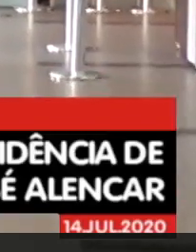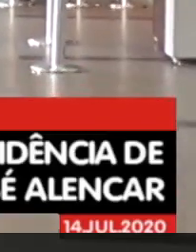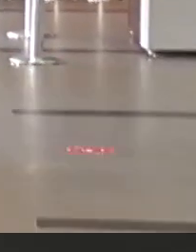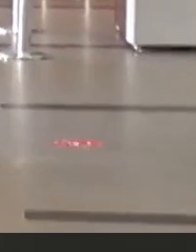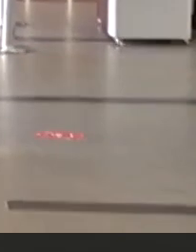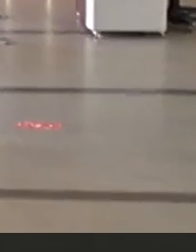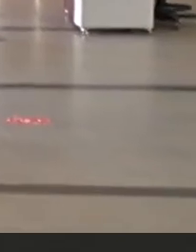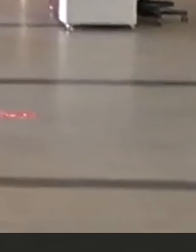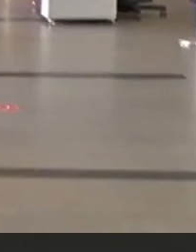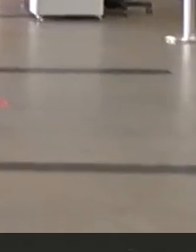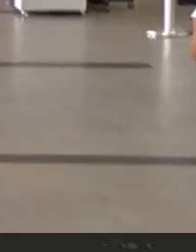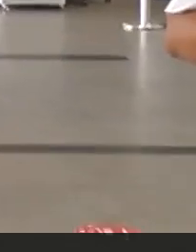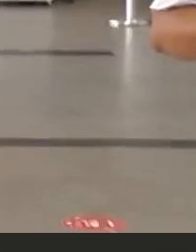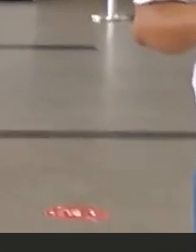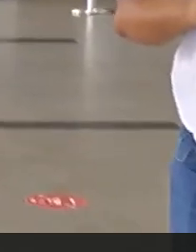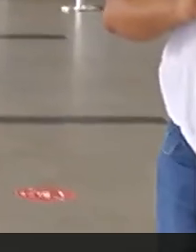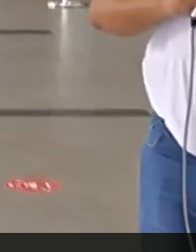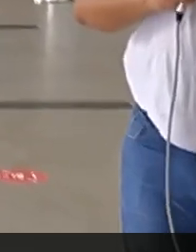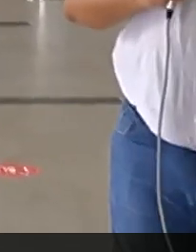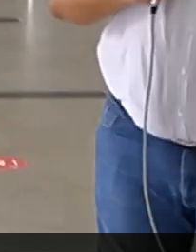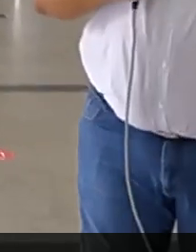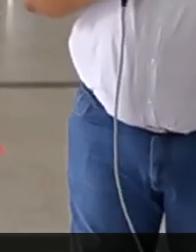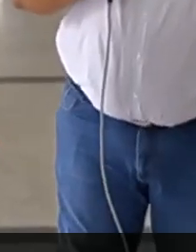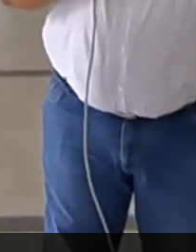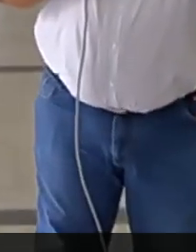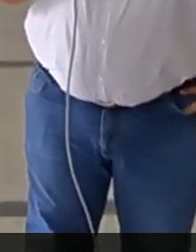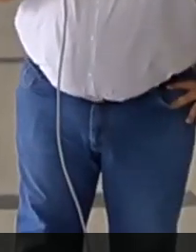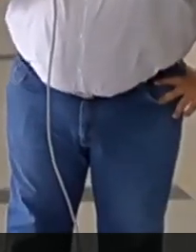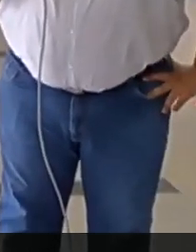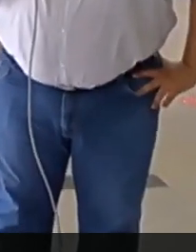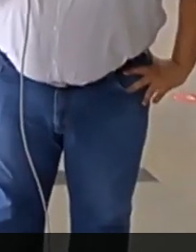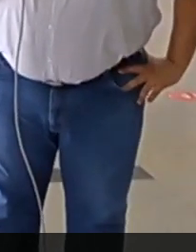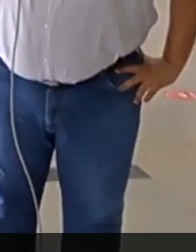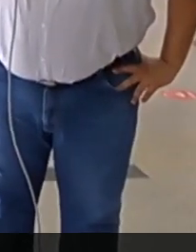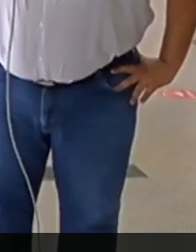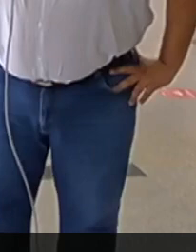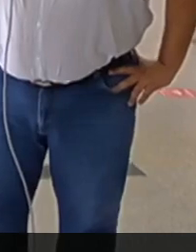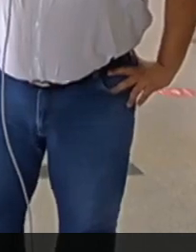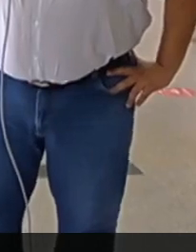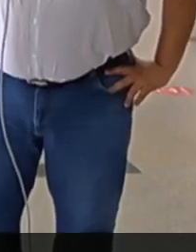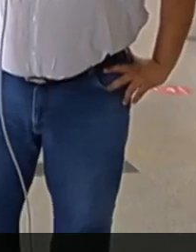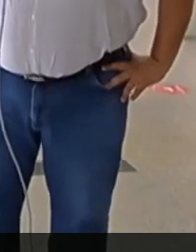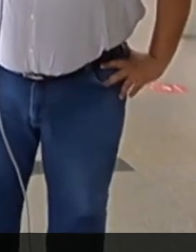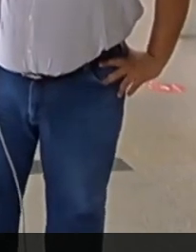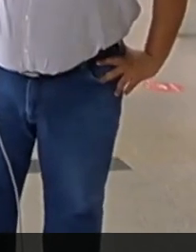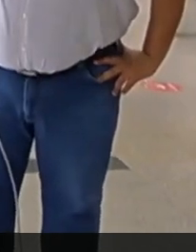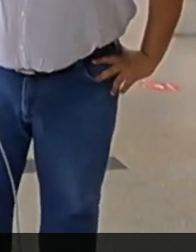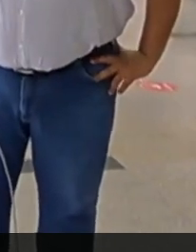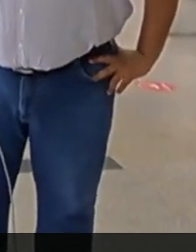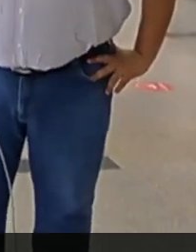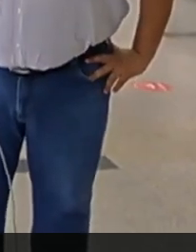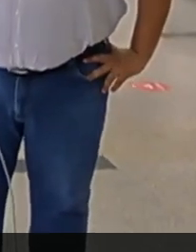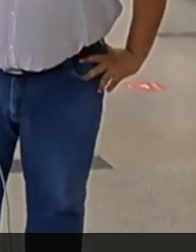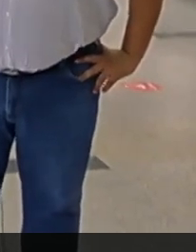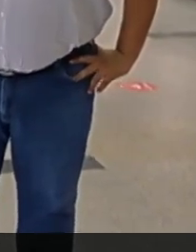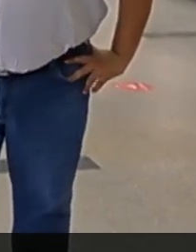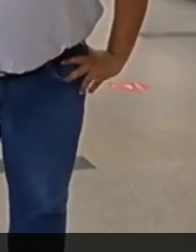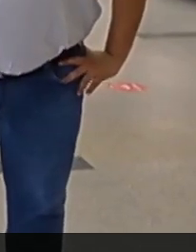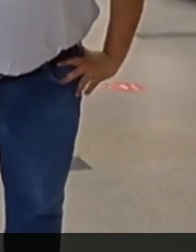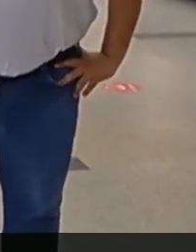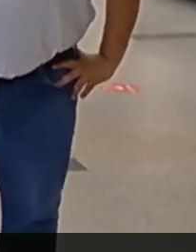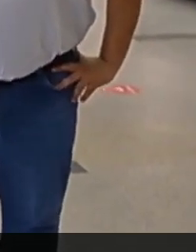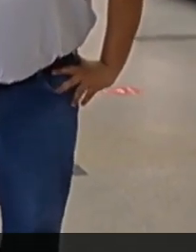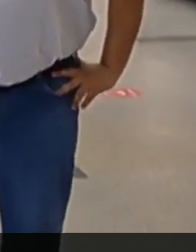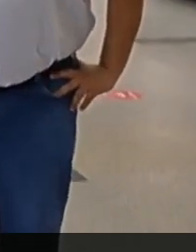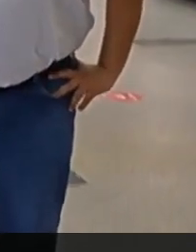tarde, Anderson. Boa tarde. Como é que vai ser a participação de vocês? Então, na verdade, a nossa contribuição maior, né, é que